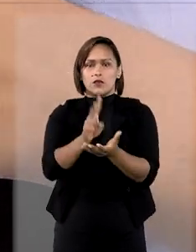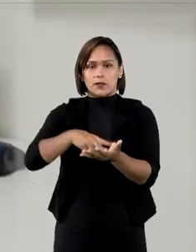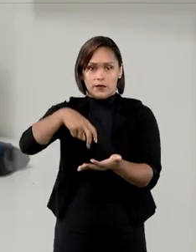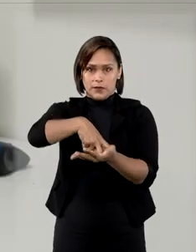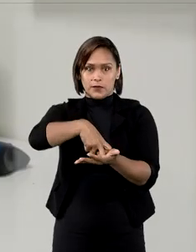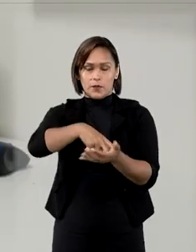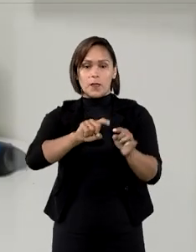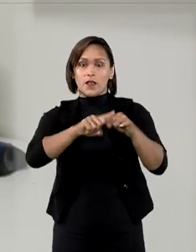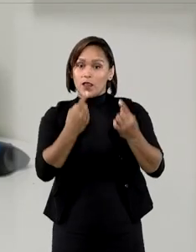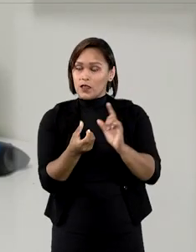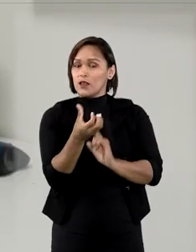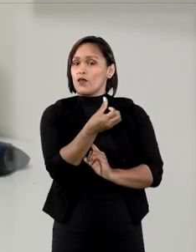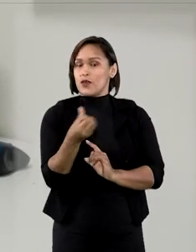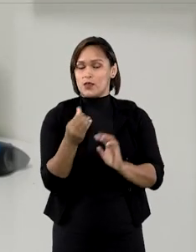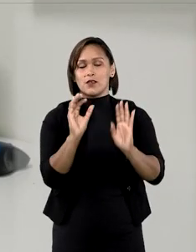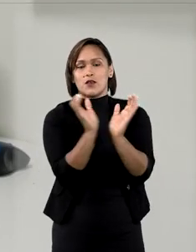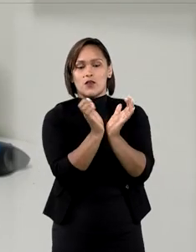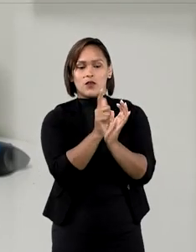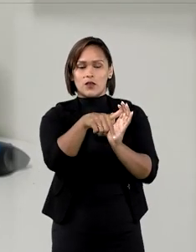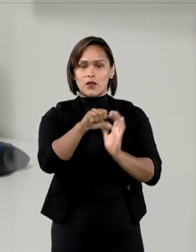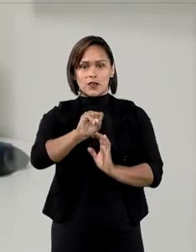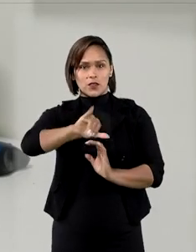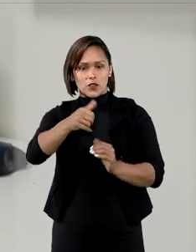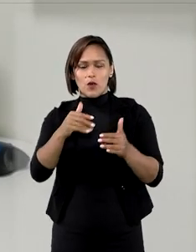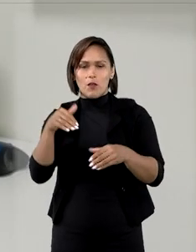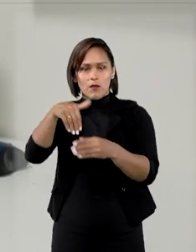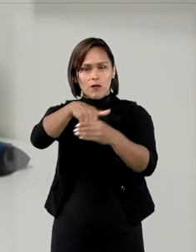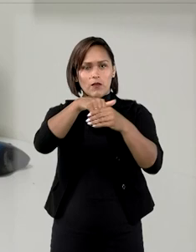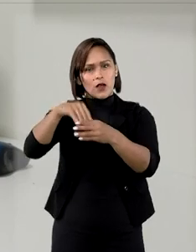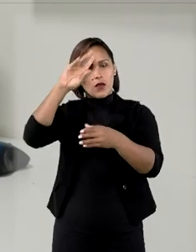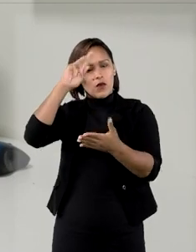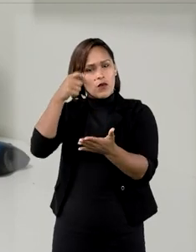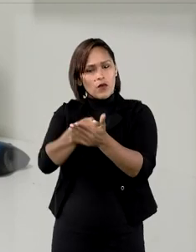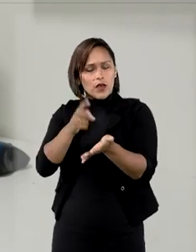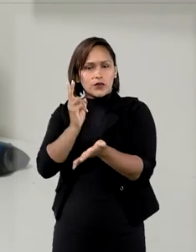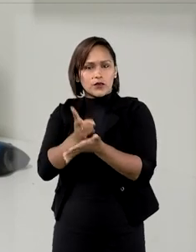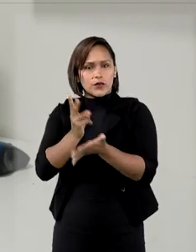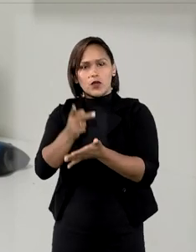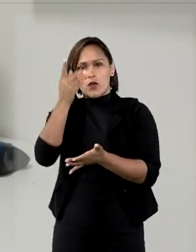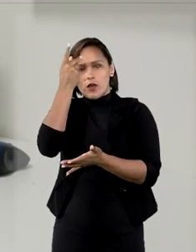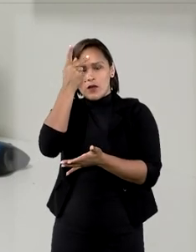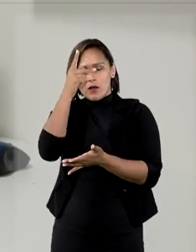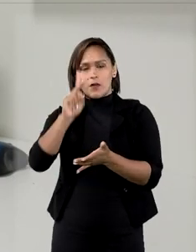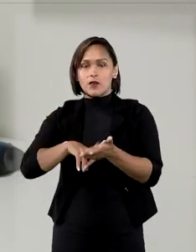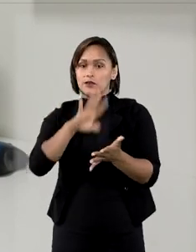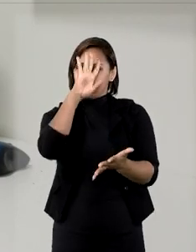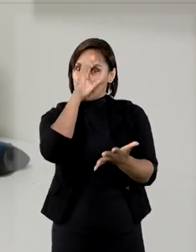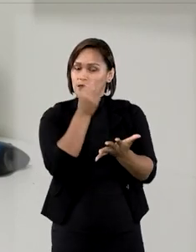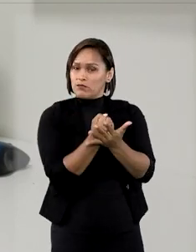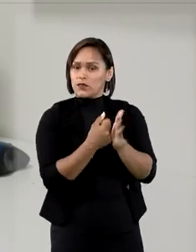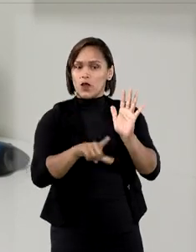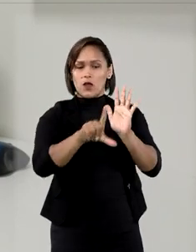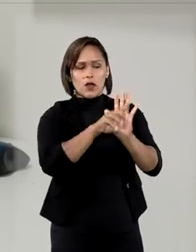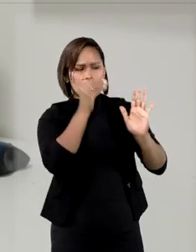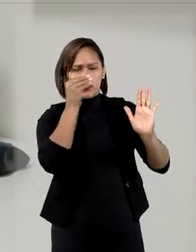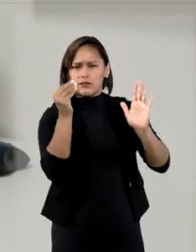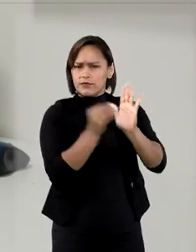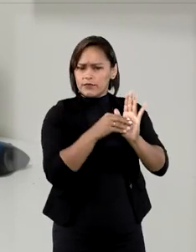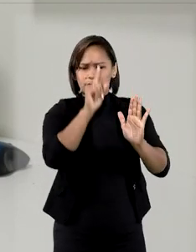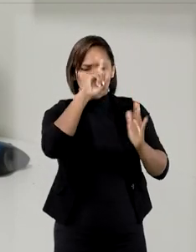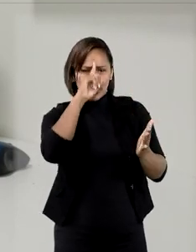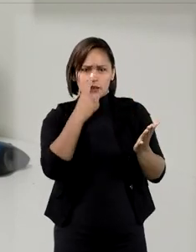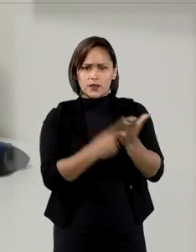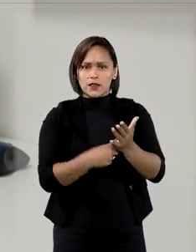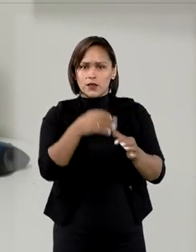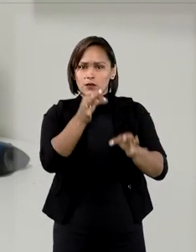penal. Por isso, a sexta turma do STJ manteve acórdão do Tribunal de Justiça de São Paulo, que considerou ilegal uma